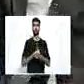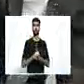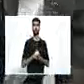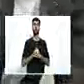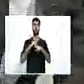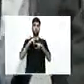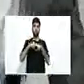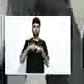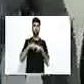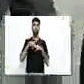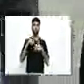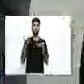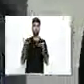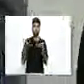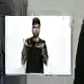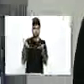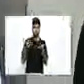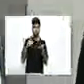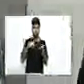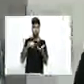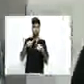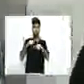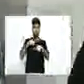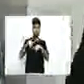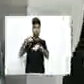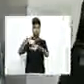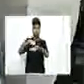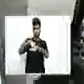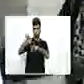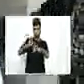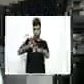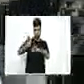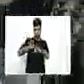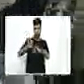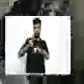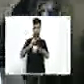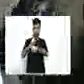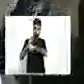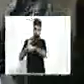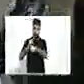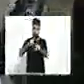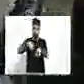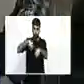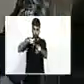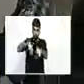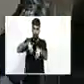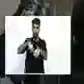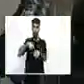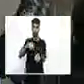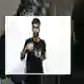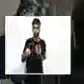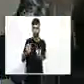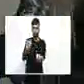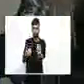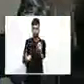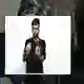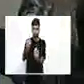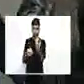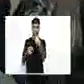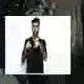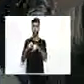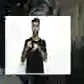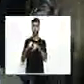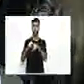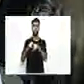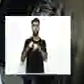e atualmente trabalhava em sua propriedade como agricultor cultivando seu alimento próprio e